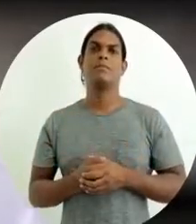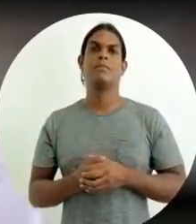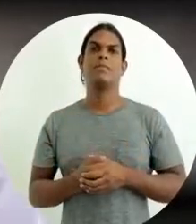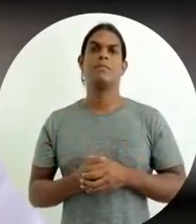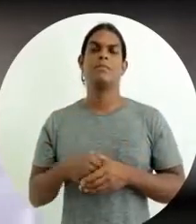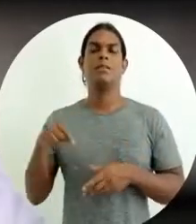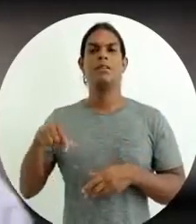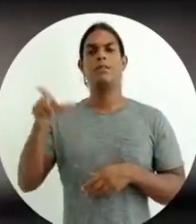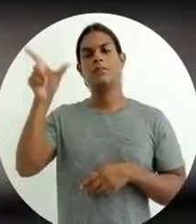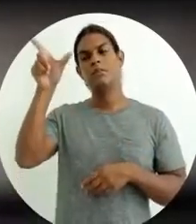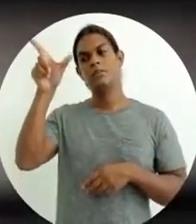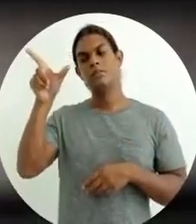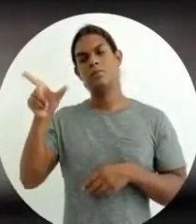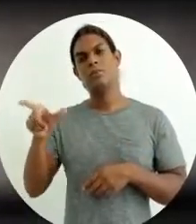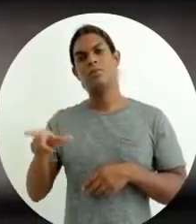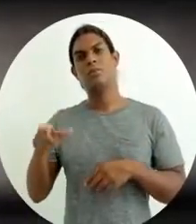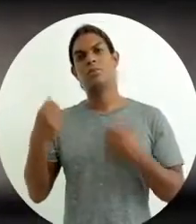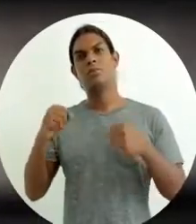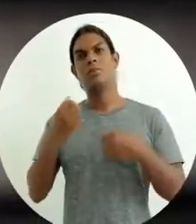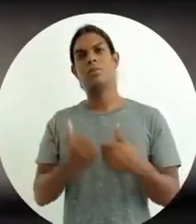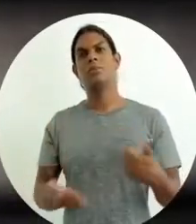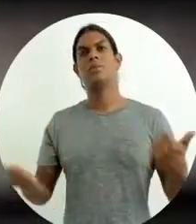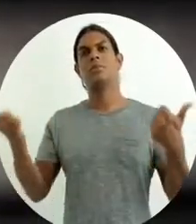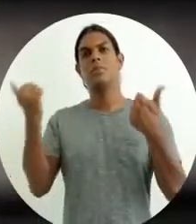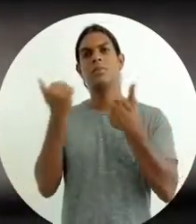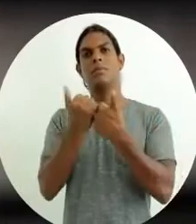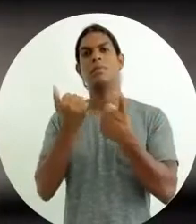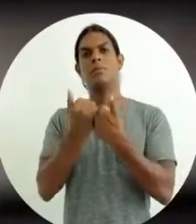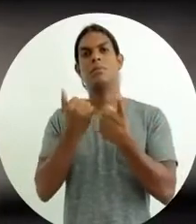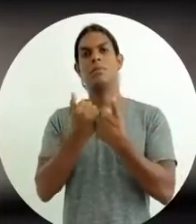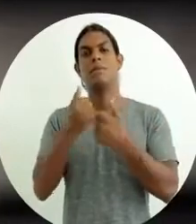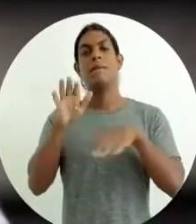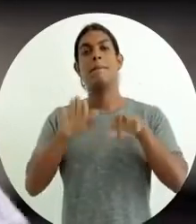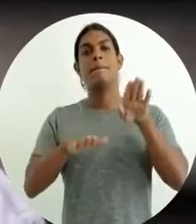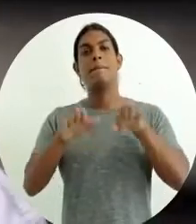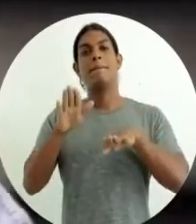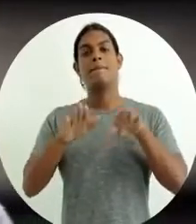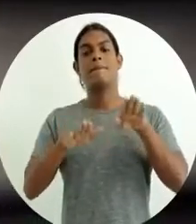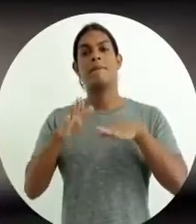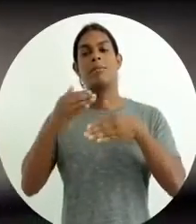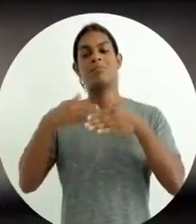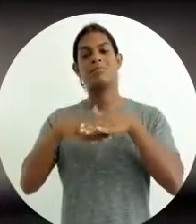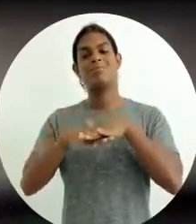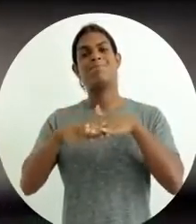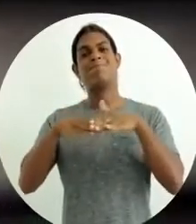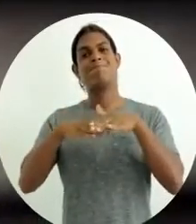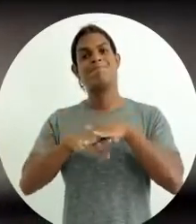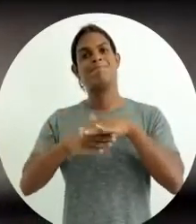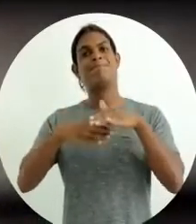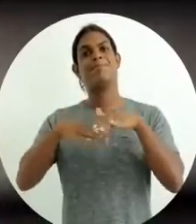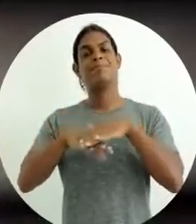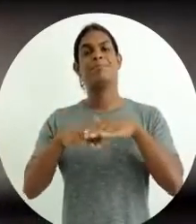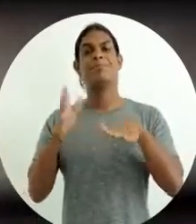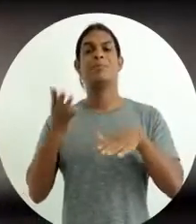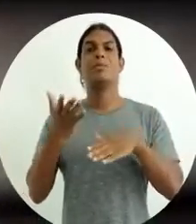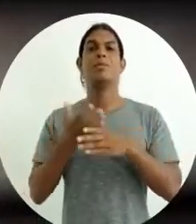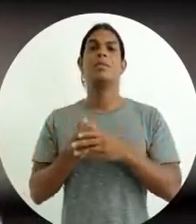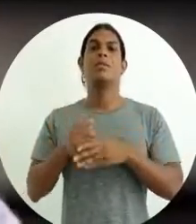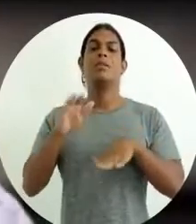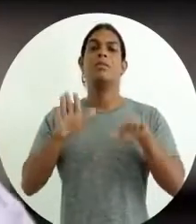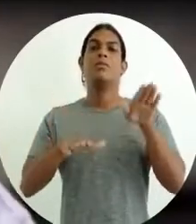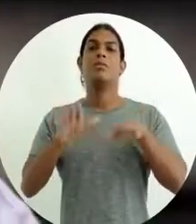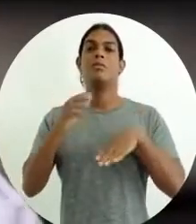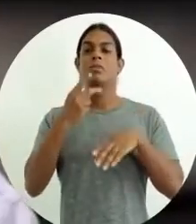ingressando na organização, ele vai ter que se adaptar a alguns costumes, algumas linguagens,